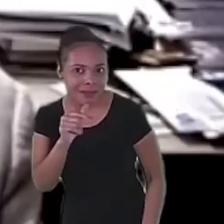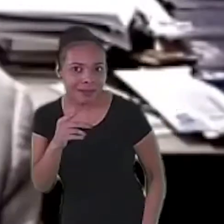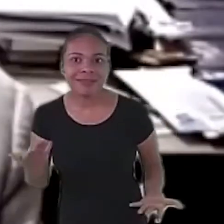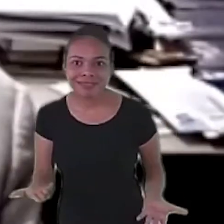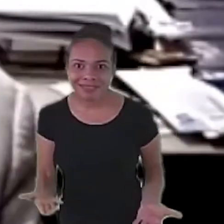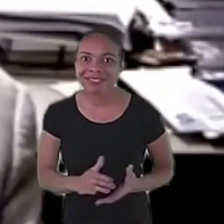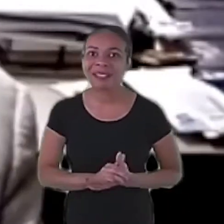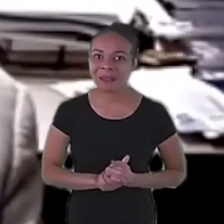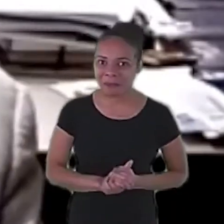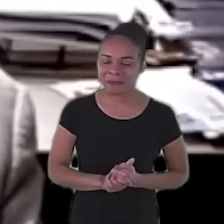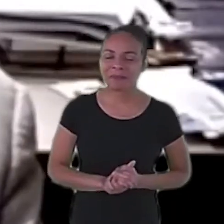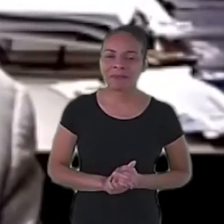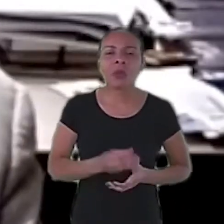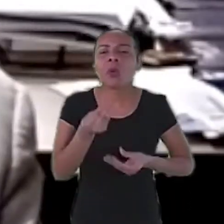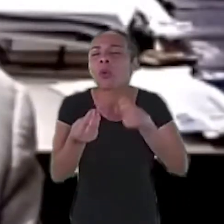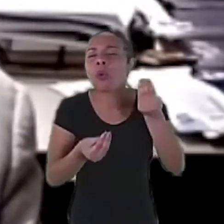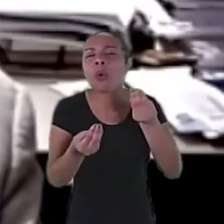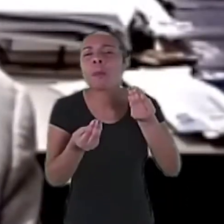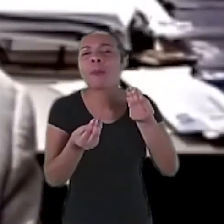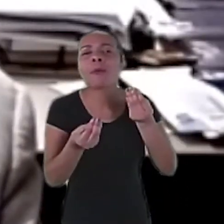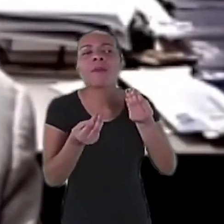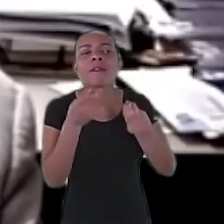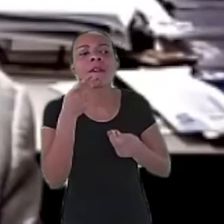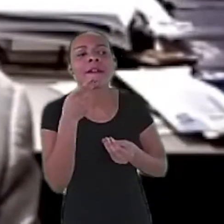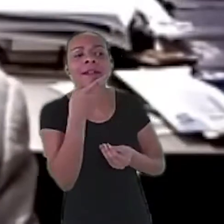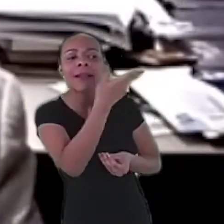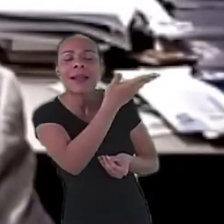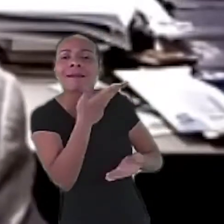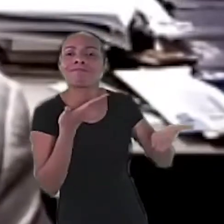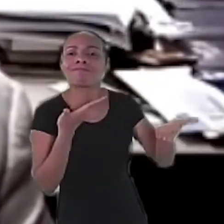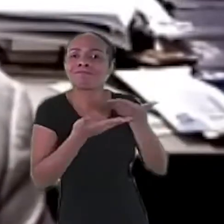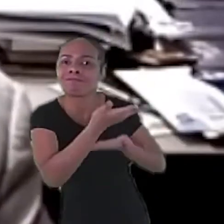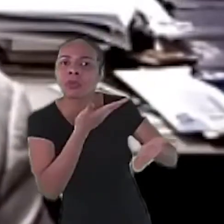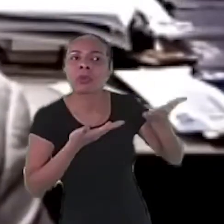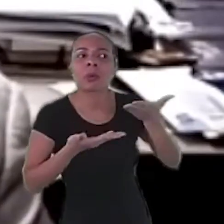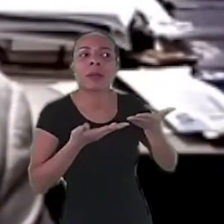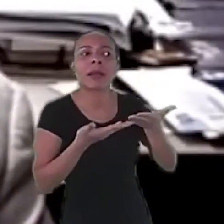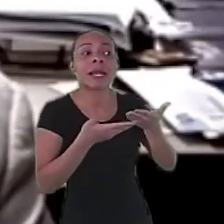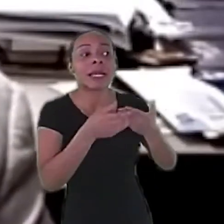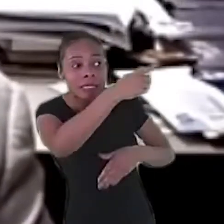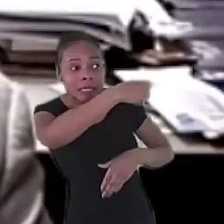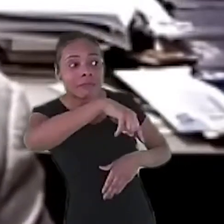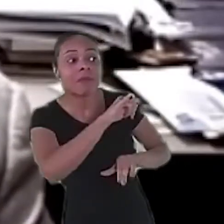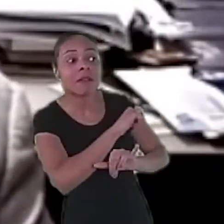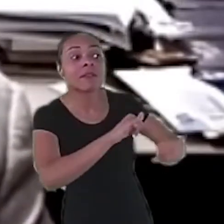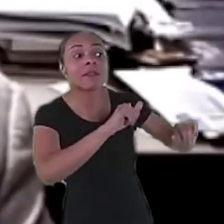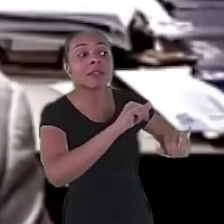demais países, que eles têm que ajudar a preservar a